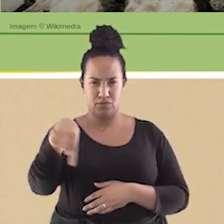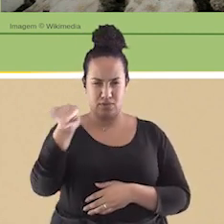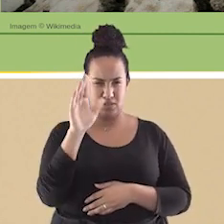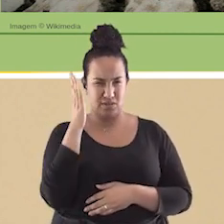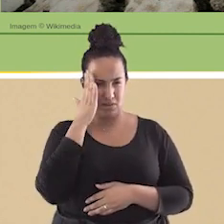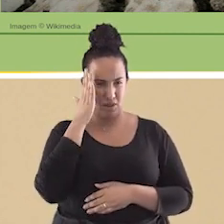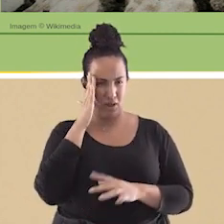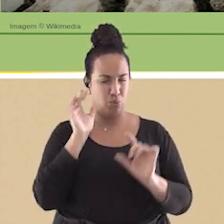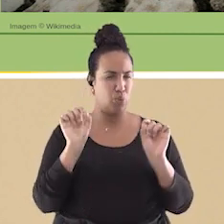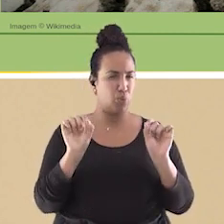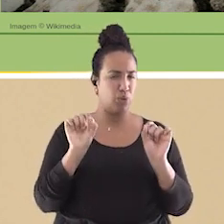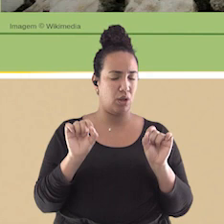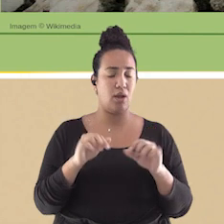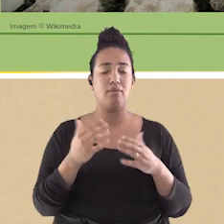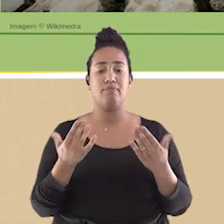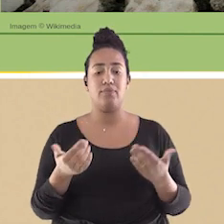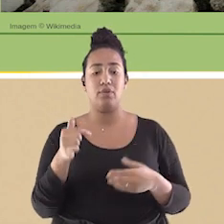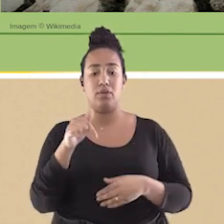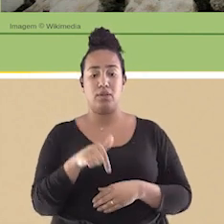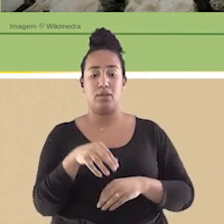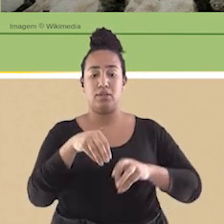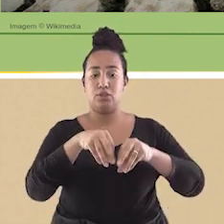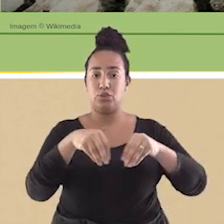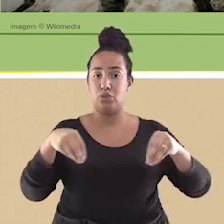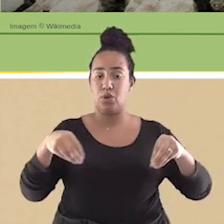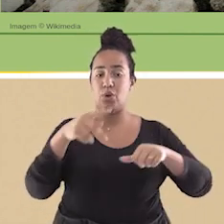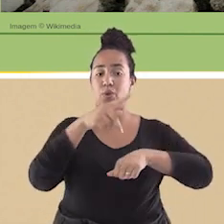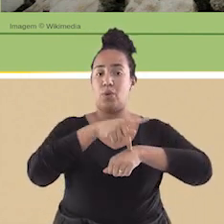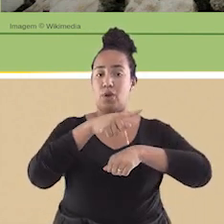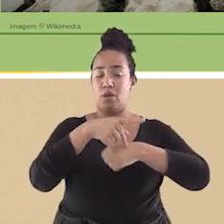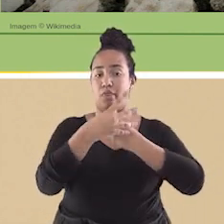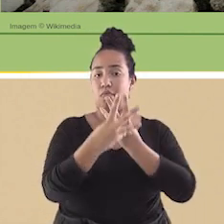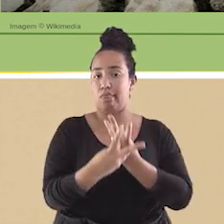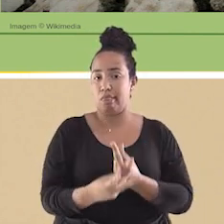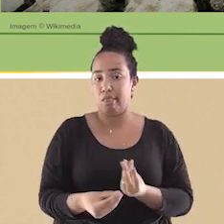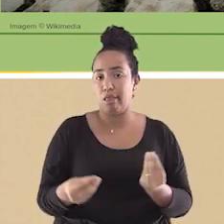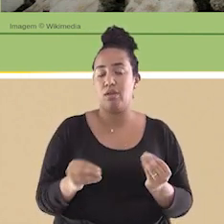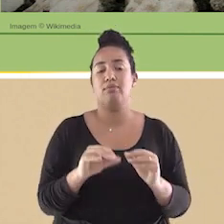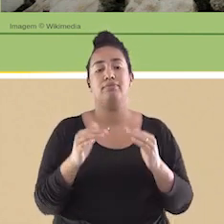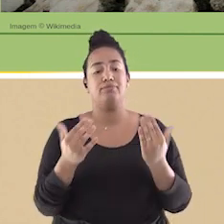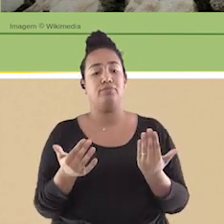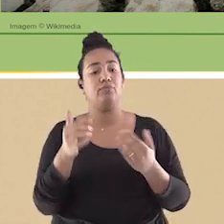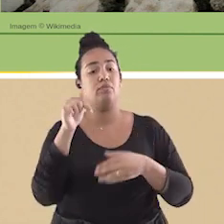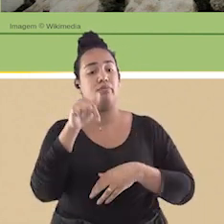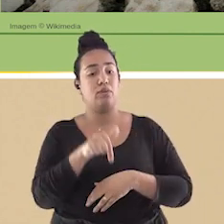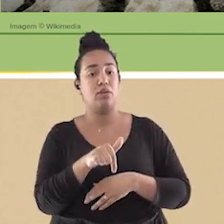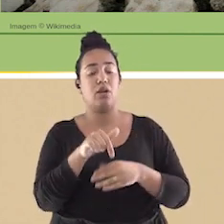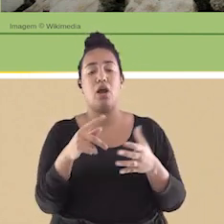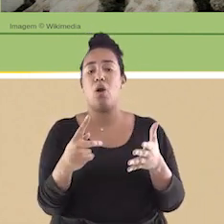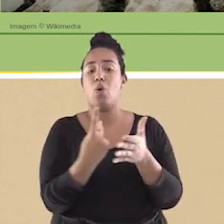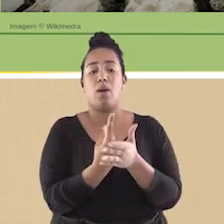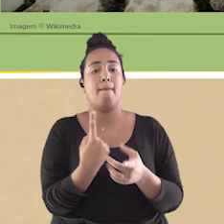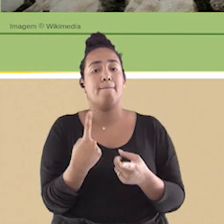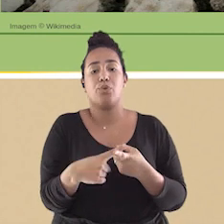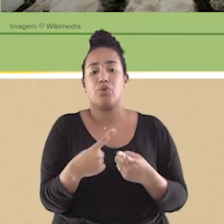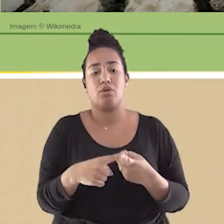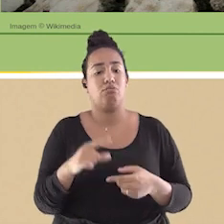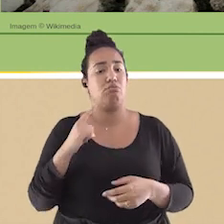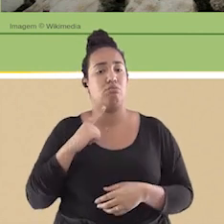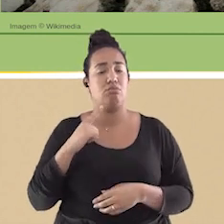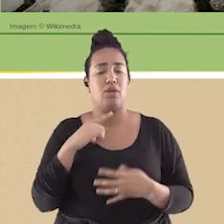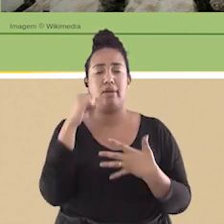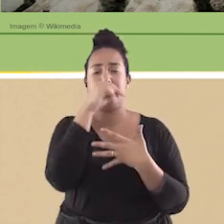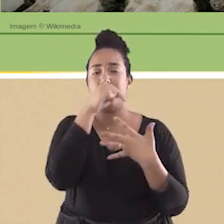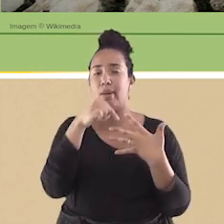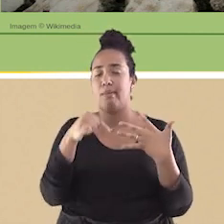o processo de desgaste dos solos e rochas. Esses desgastes ocorrem devido à ação de um